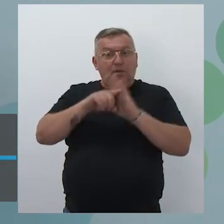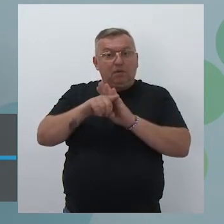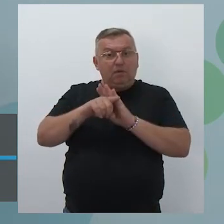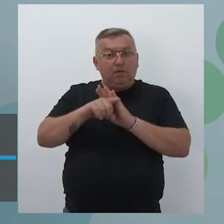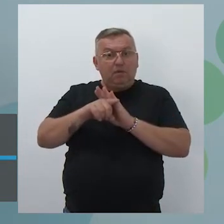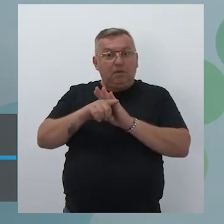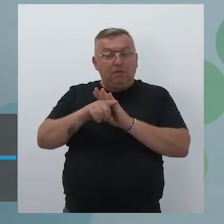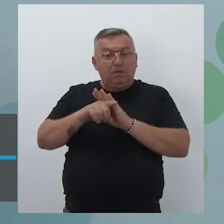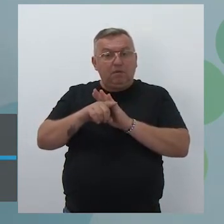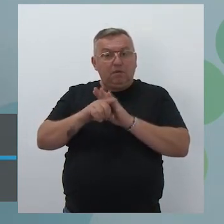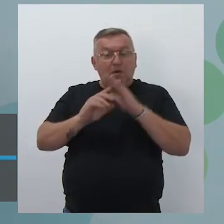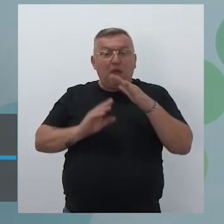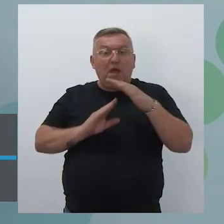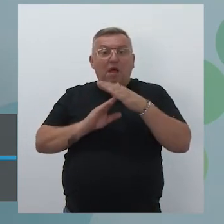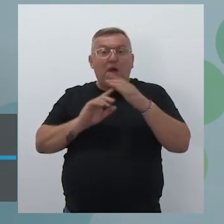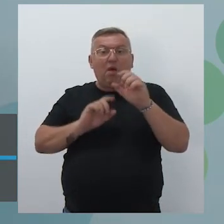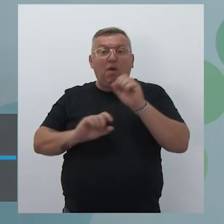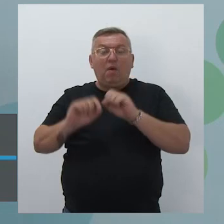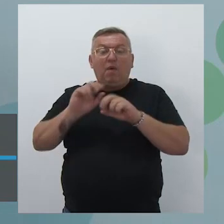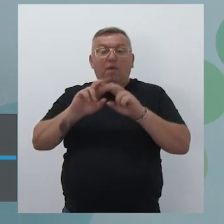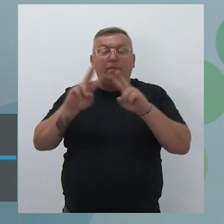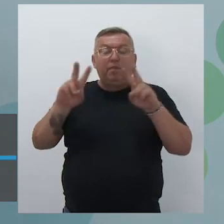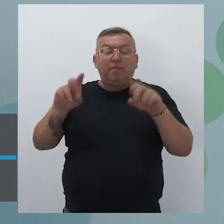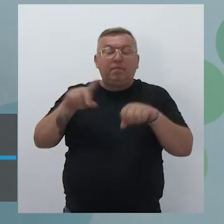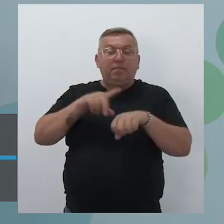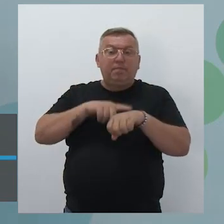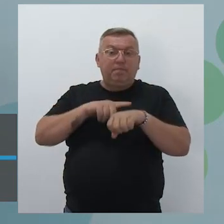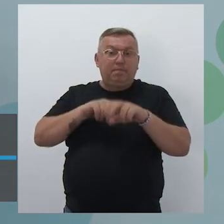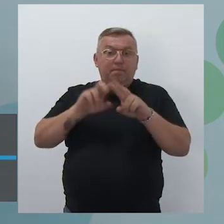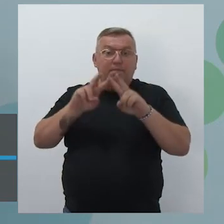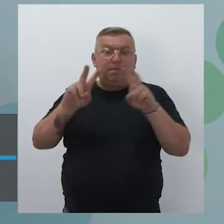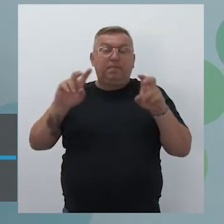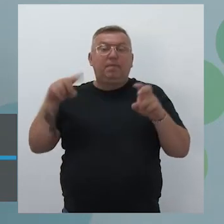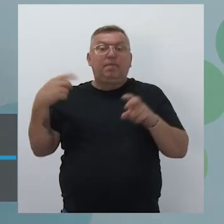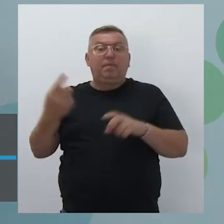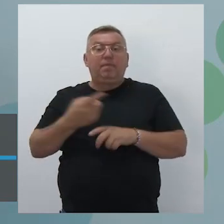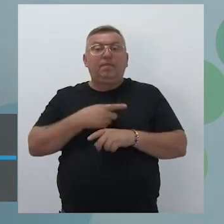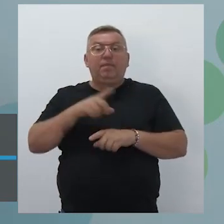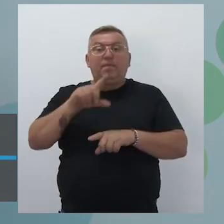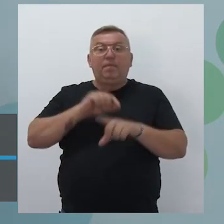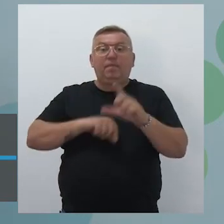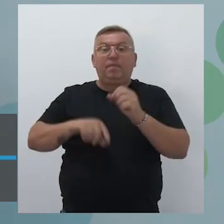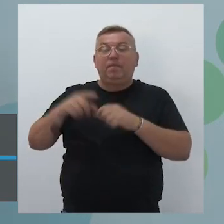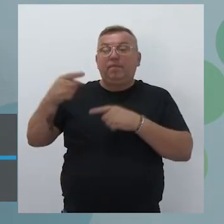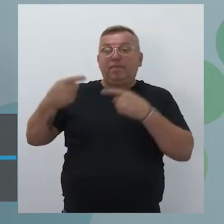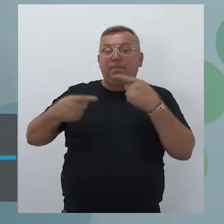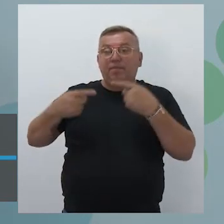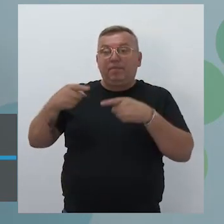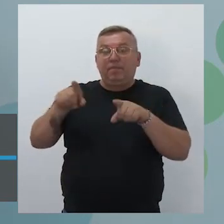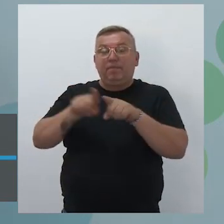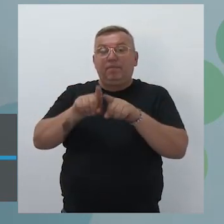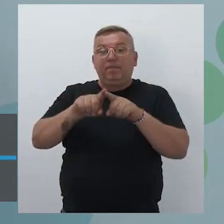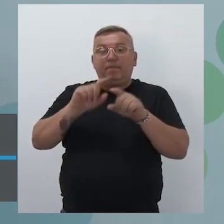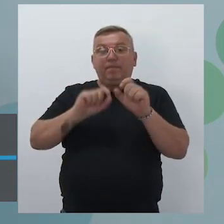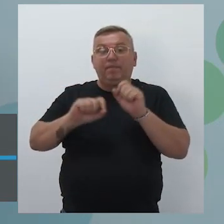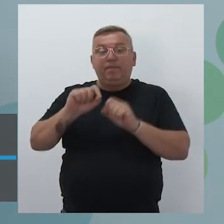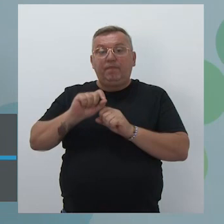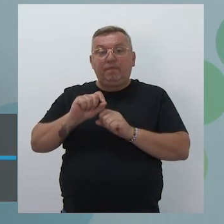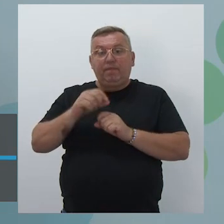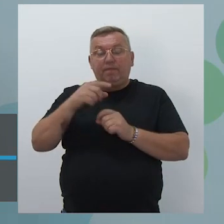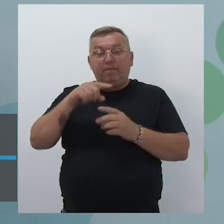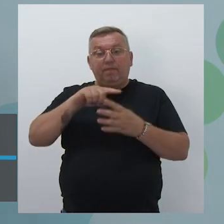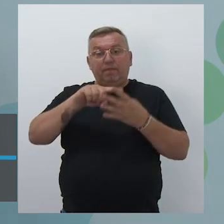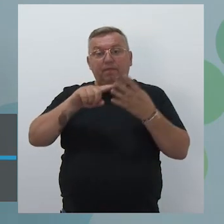norteadora delimitou esse tema que nós escolhemos, nós discutimos, para os quatro